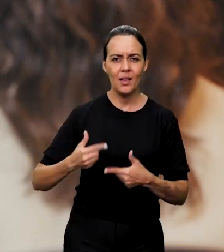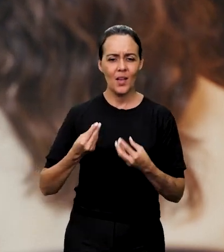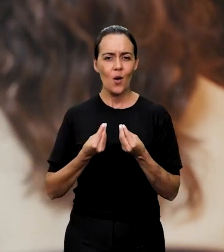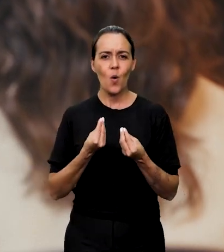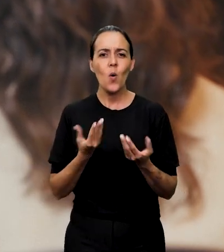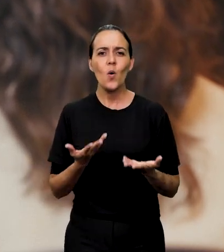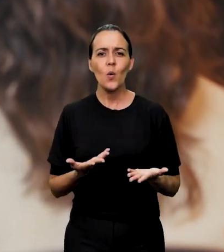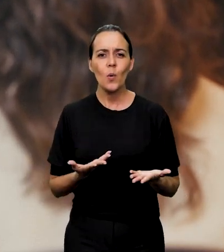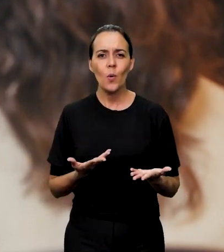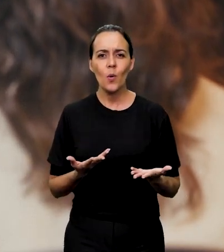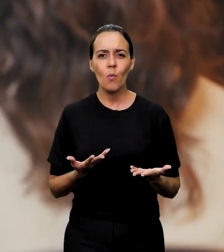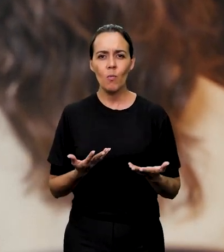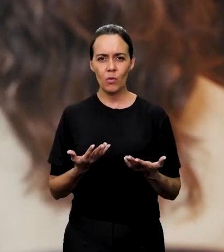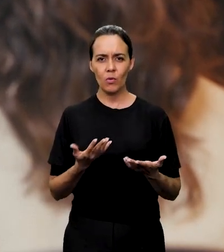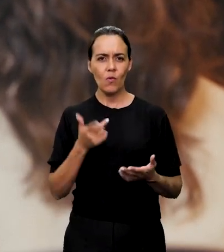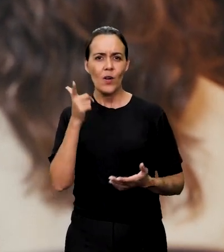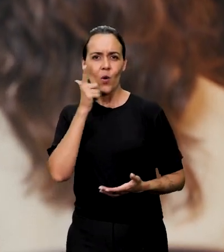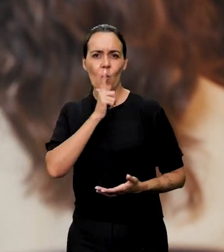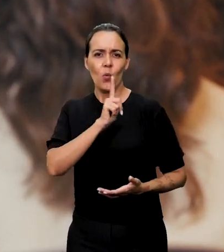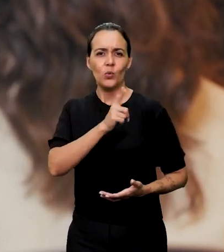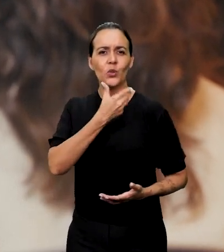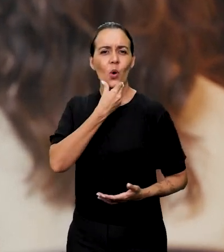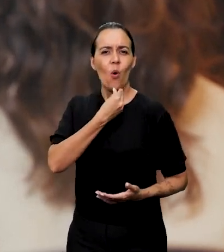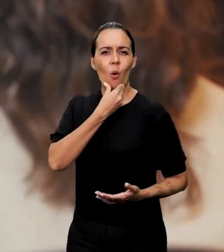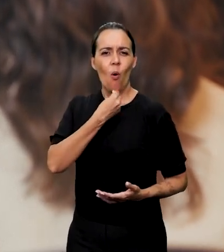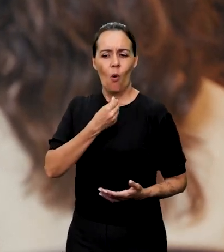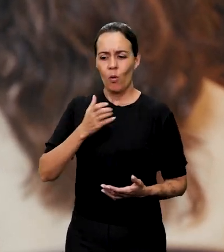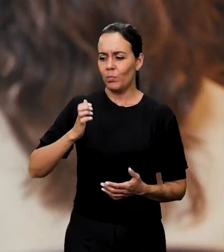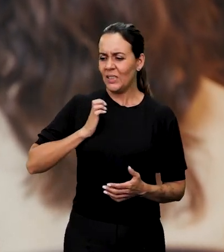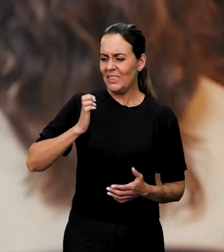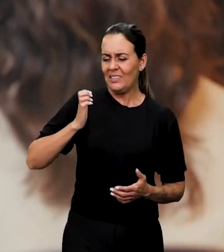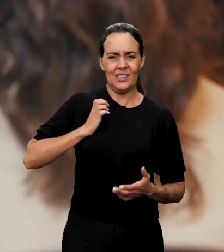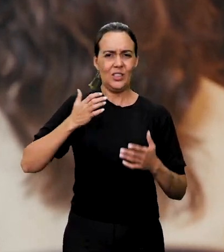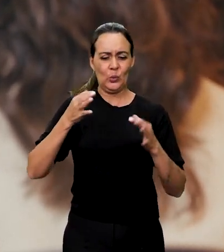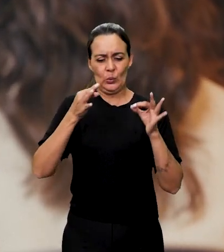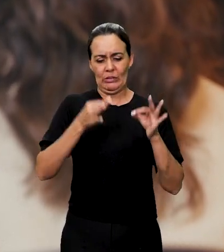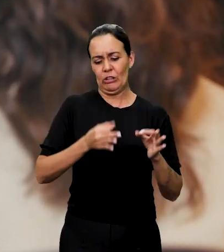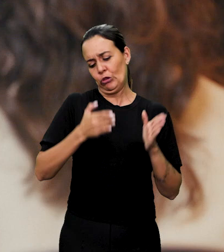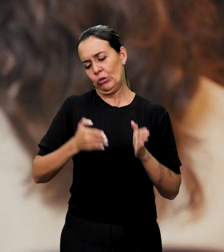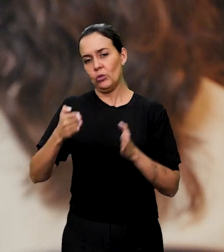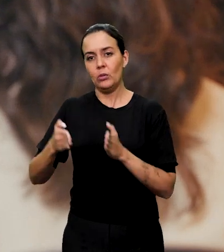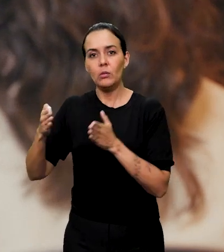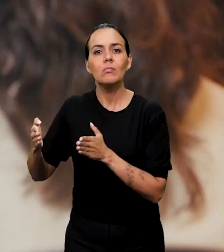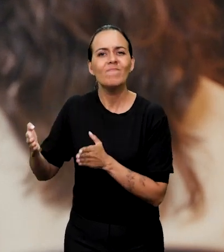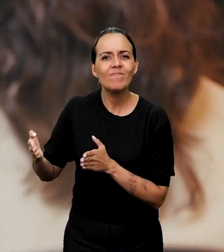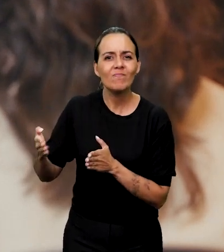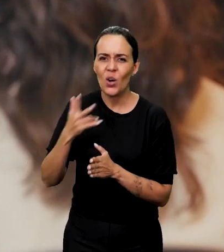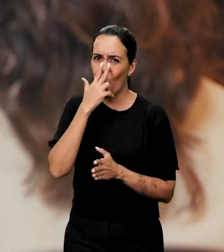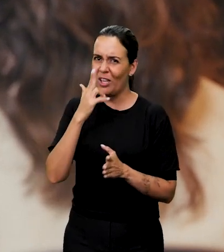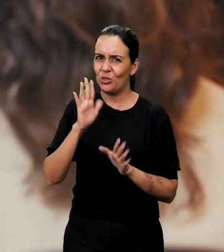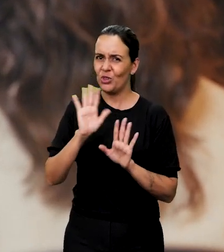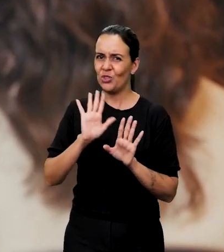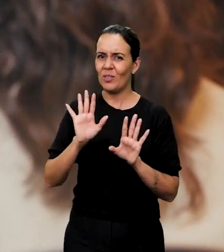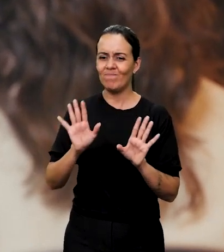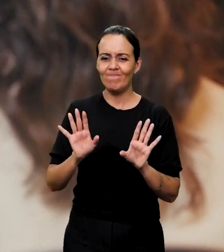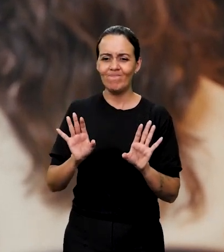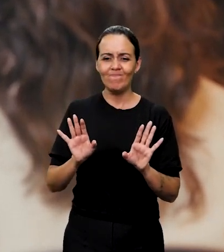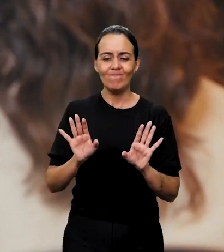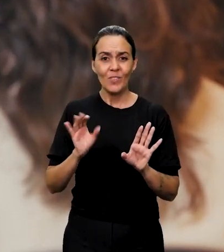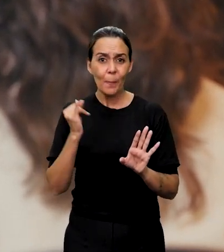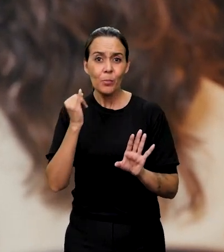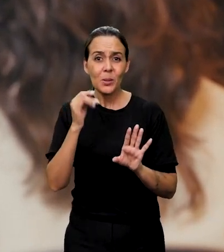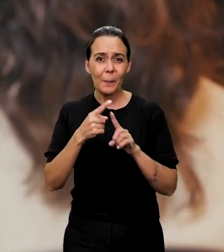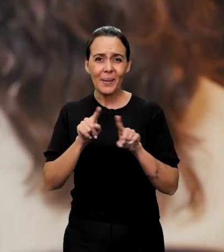voltar e aumentar a prevalência dos homens e dos ricos e de tudo certinho, né? Eu sinto que esse papel é